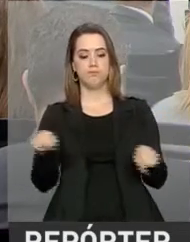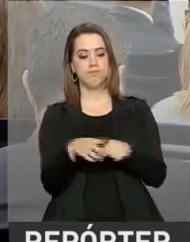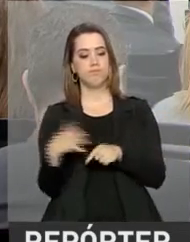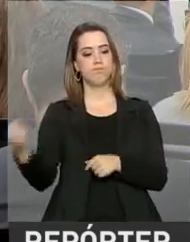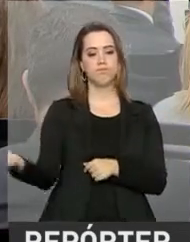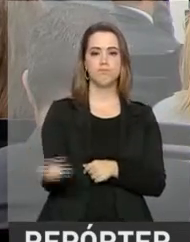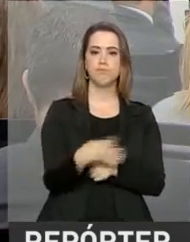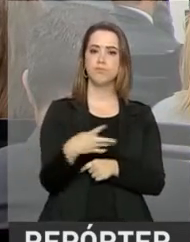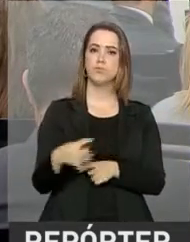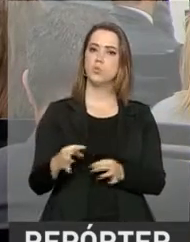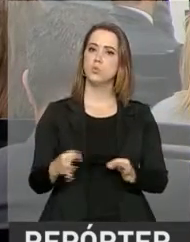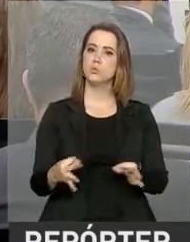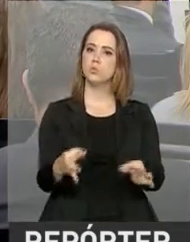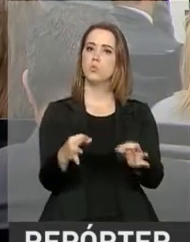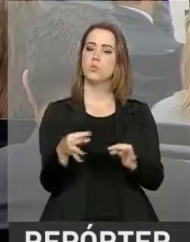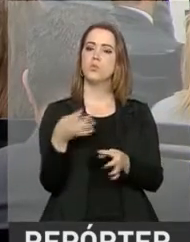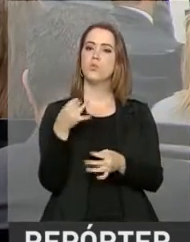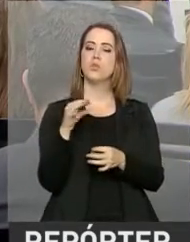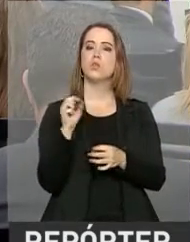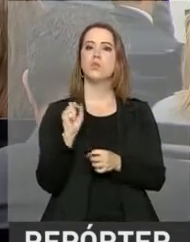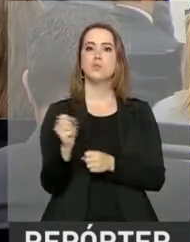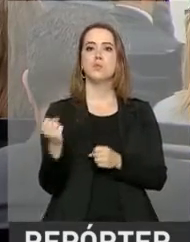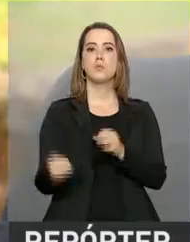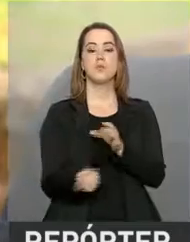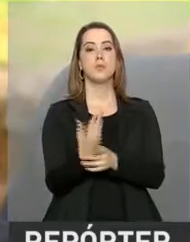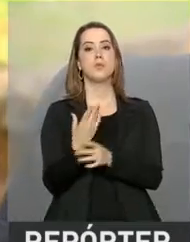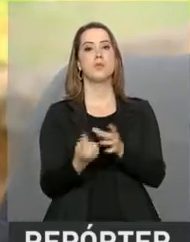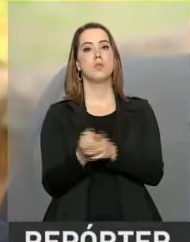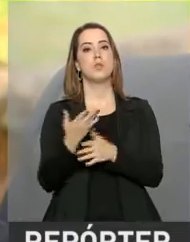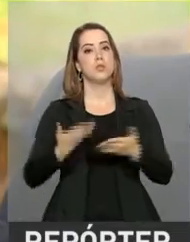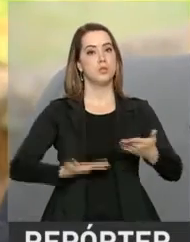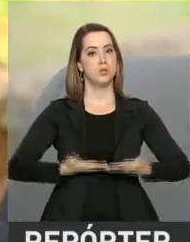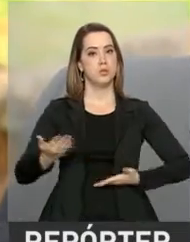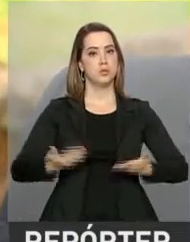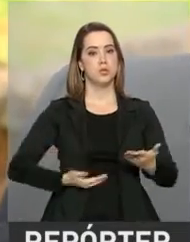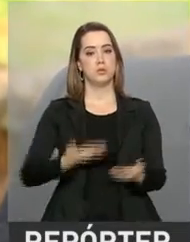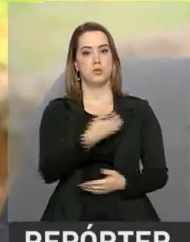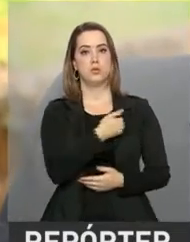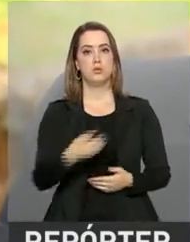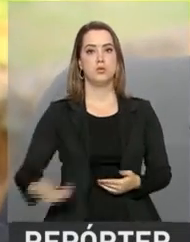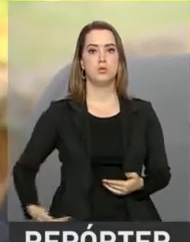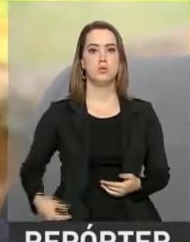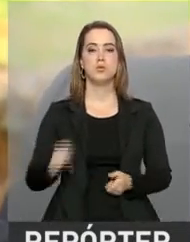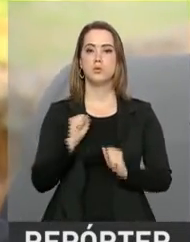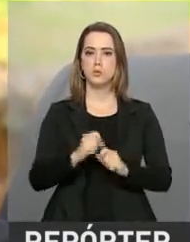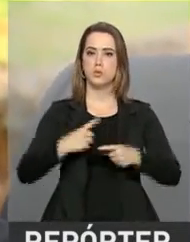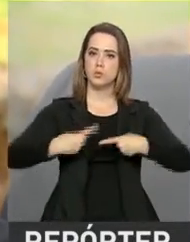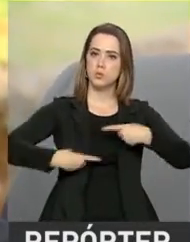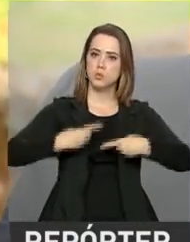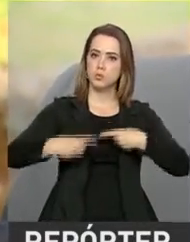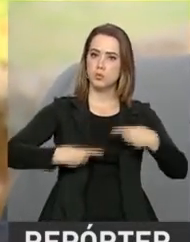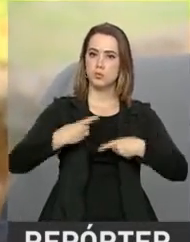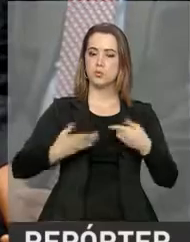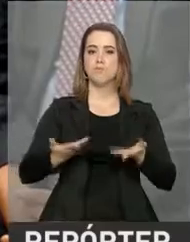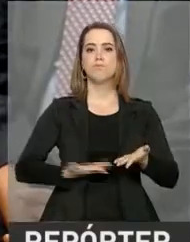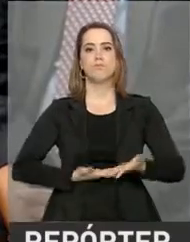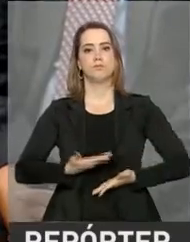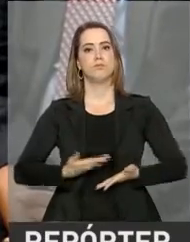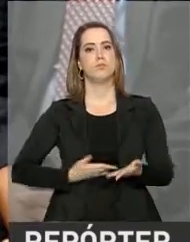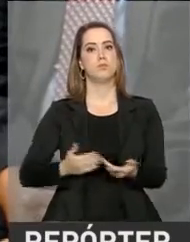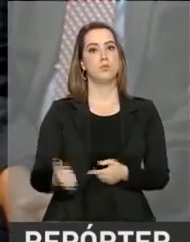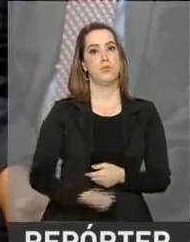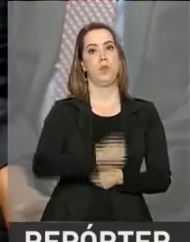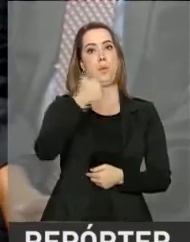inovação e construção de soluções criativas no setor público que permita o desenvolvimento de políticas públicas e serviços